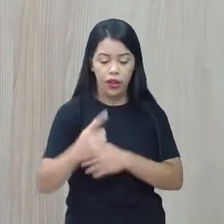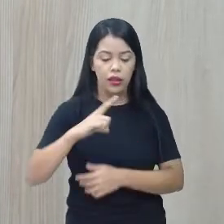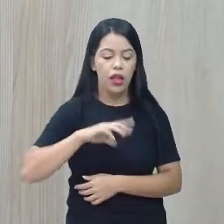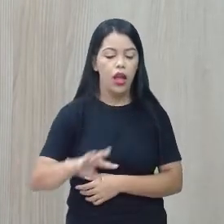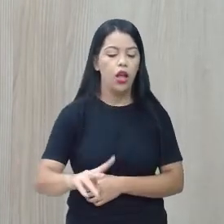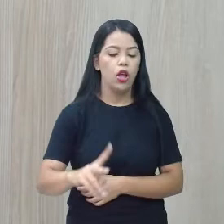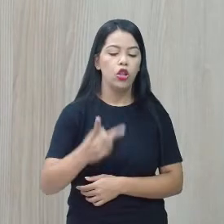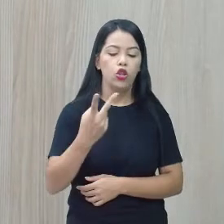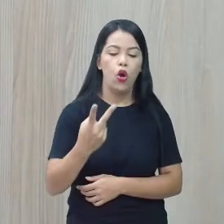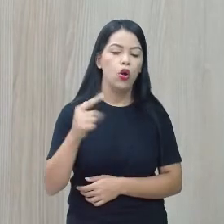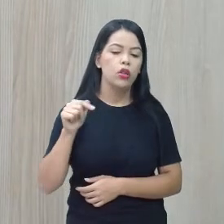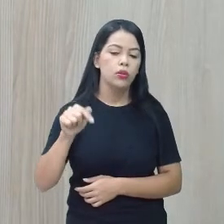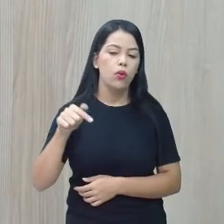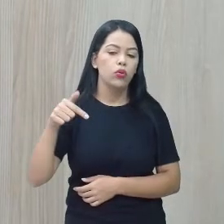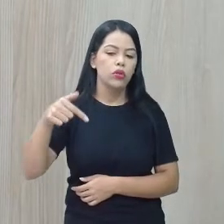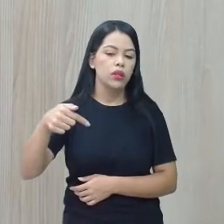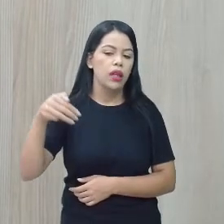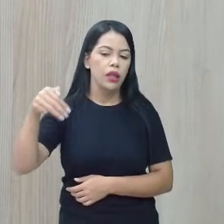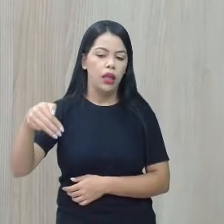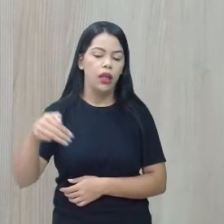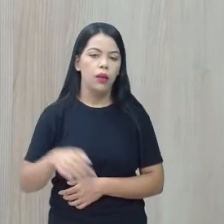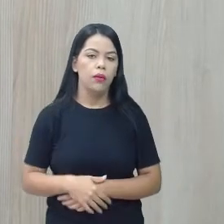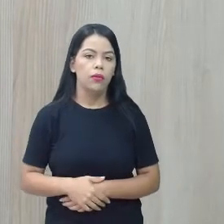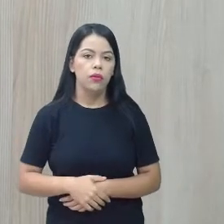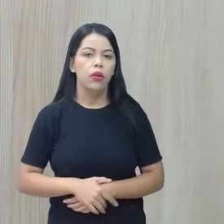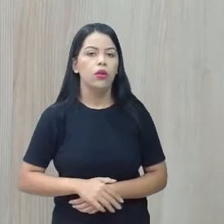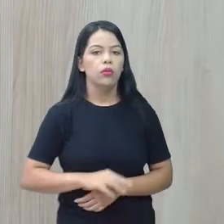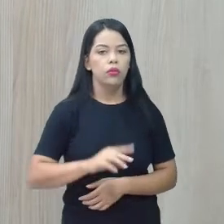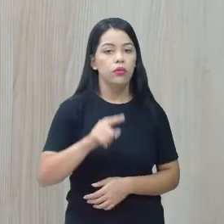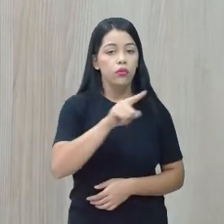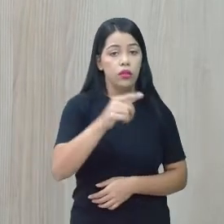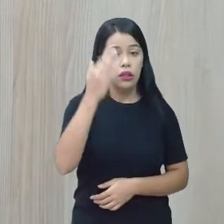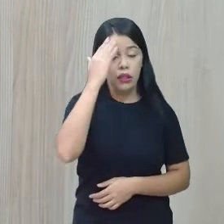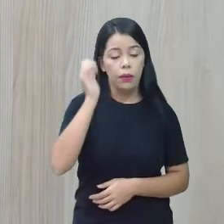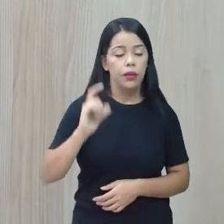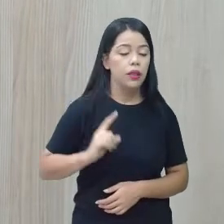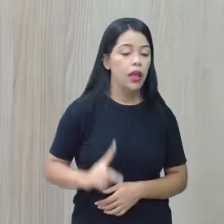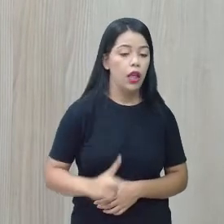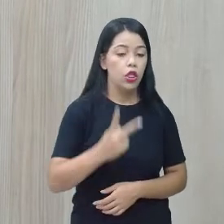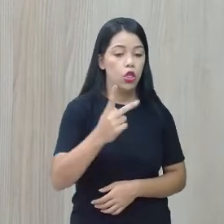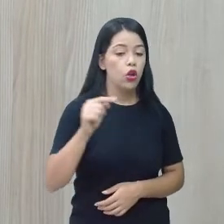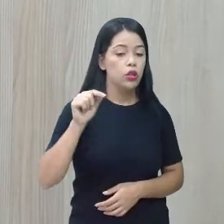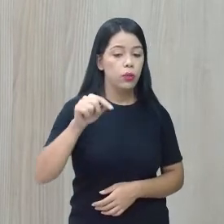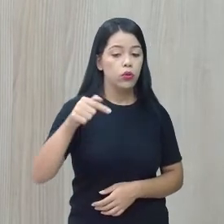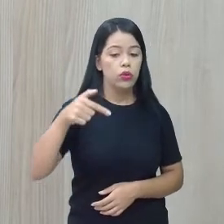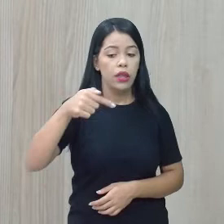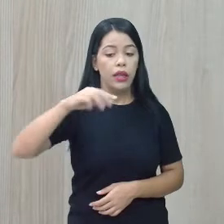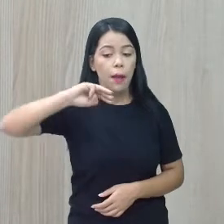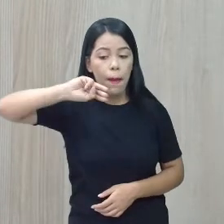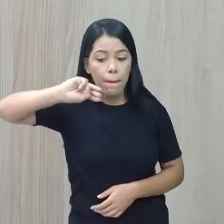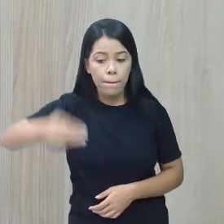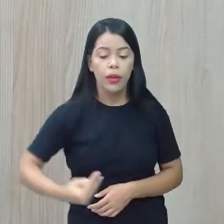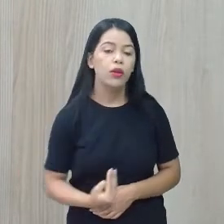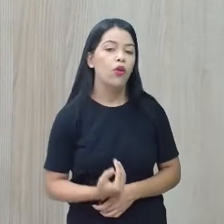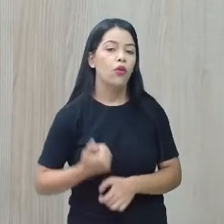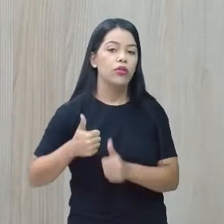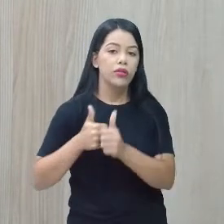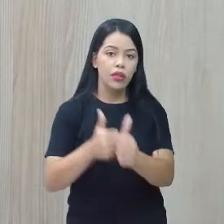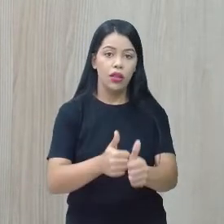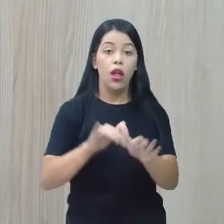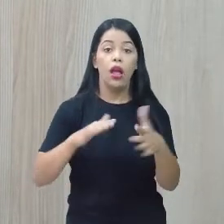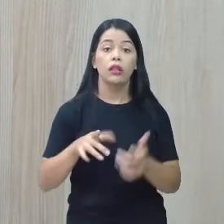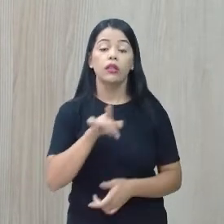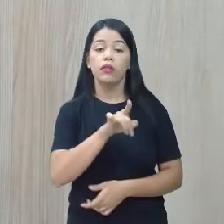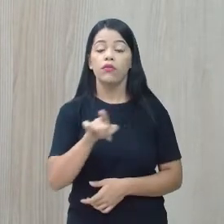2,7 M. Você sabe que tem 2,7 milhões de seguidores. Mas será que se ele clicar lá